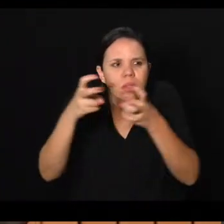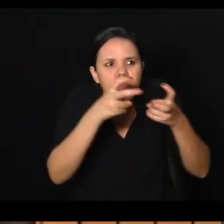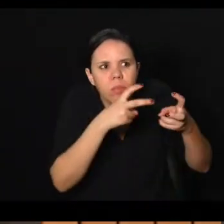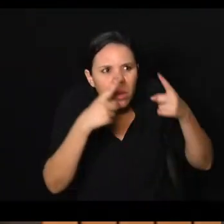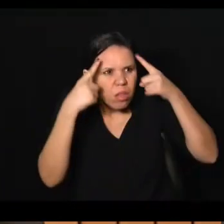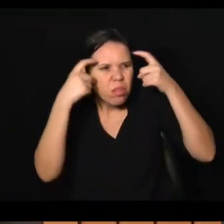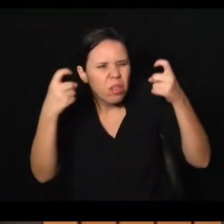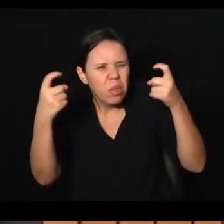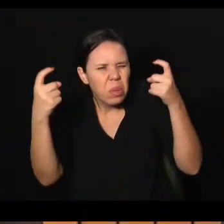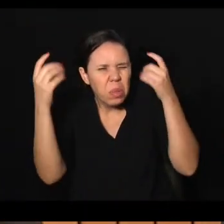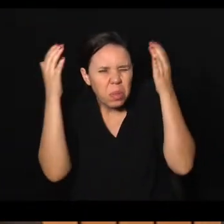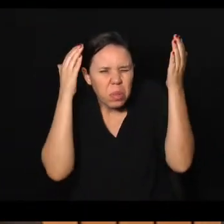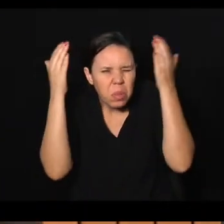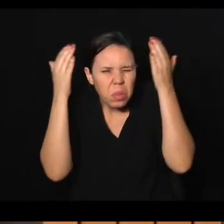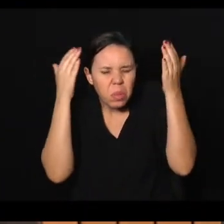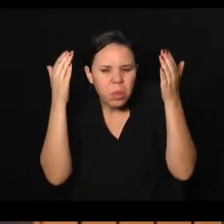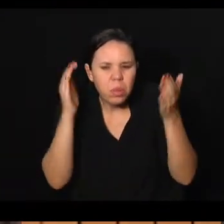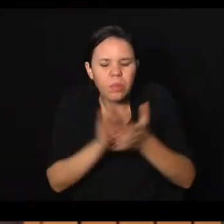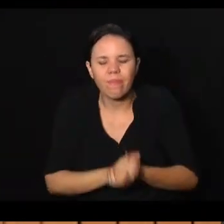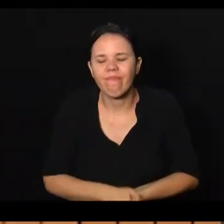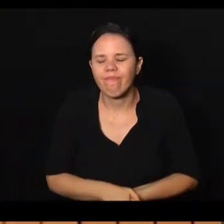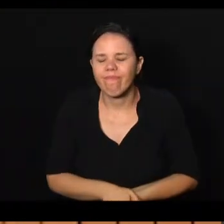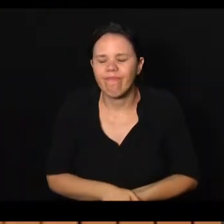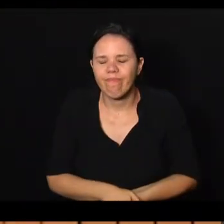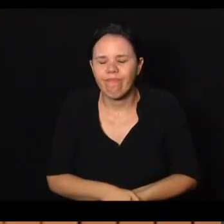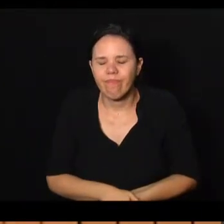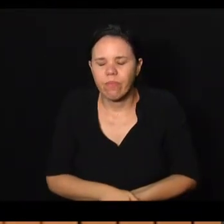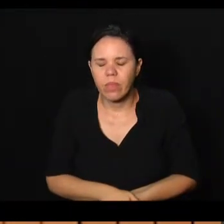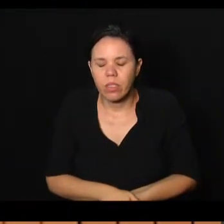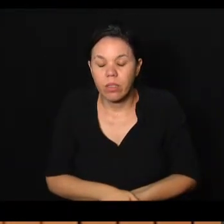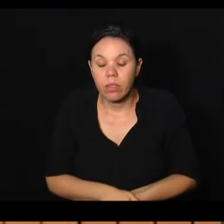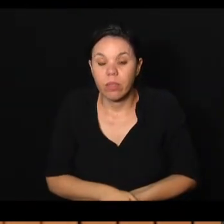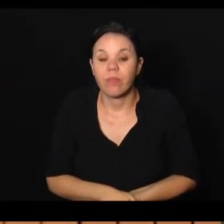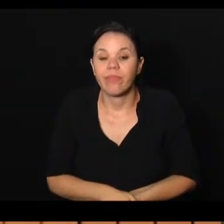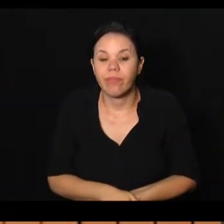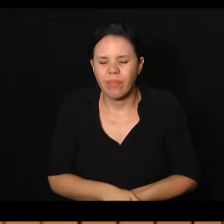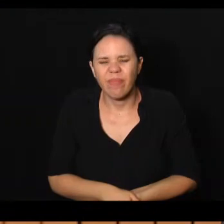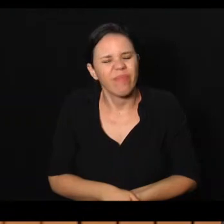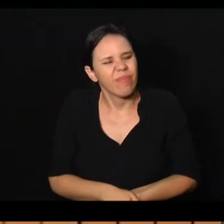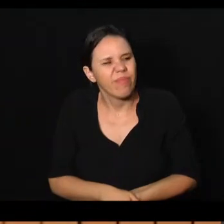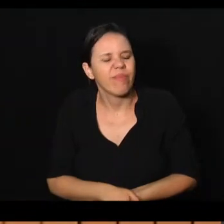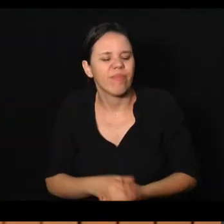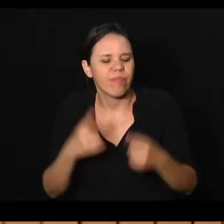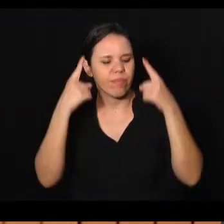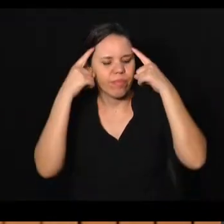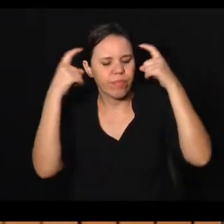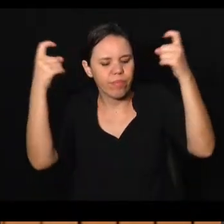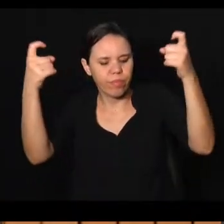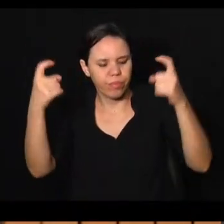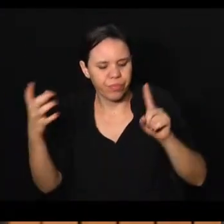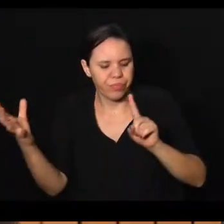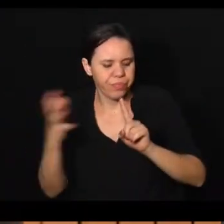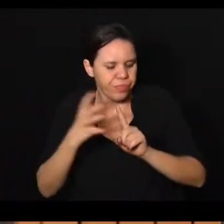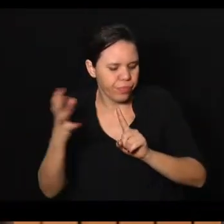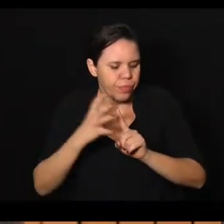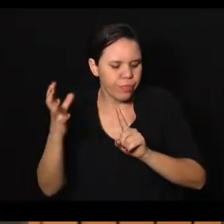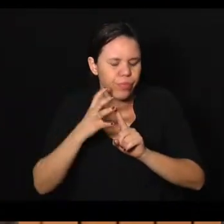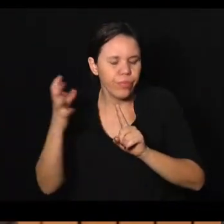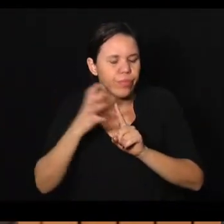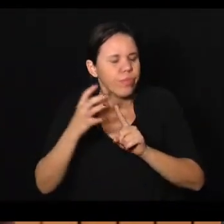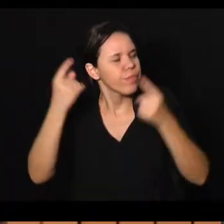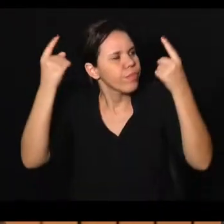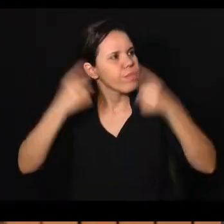violência psicológica contra elas. E a gente precisa falar de violência psicológica. Quando a gente fala de violência